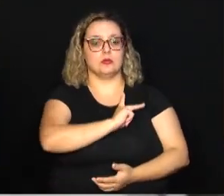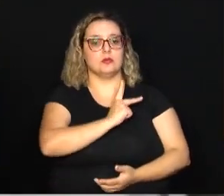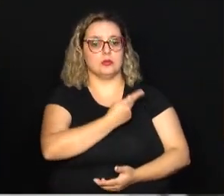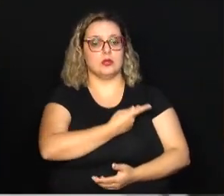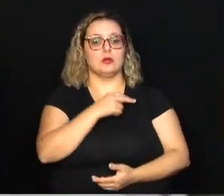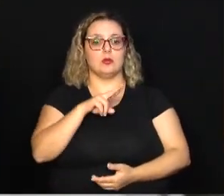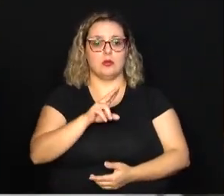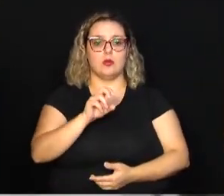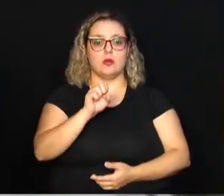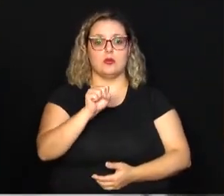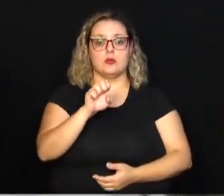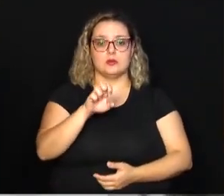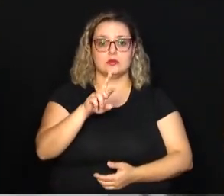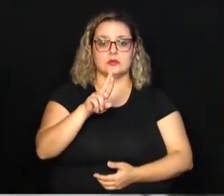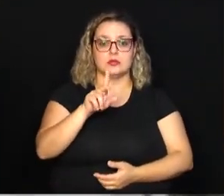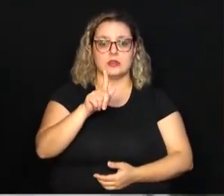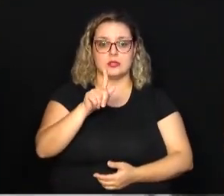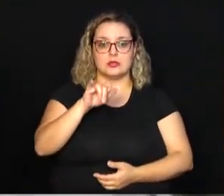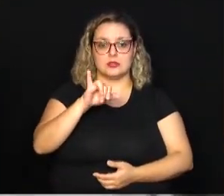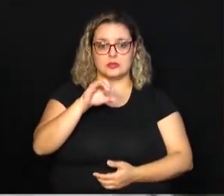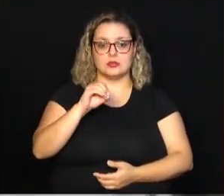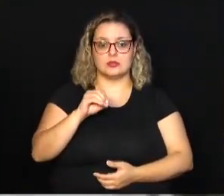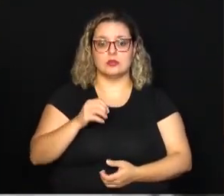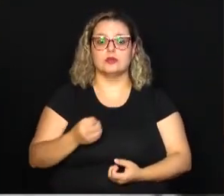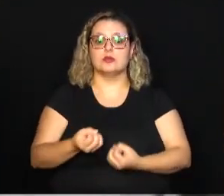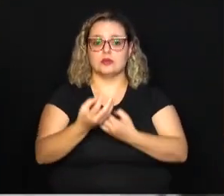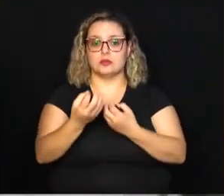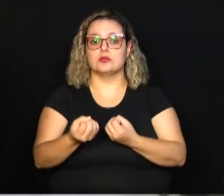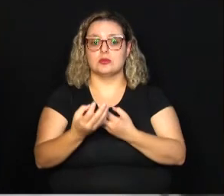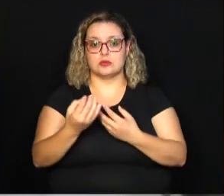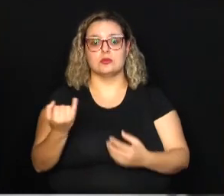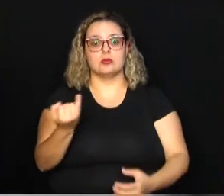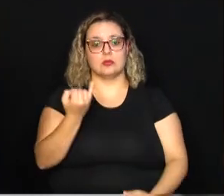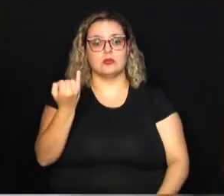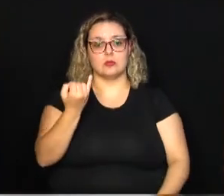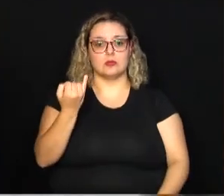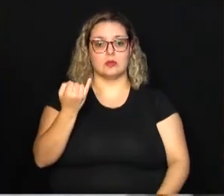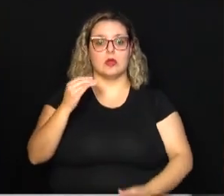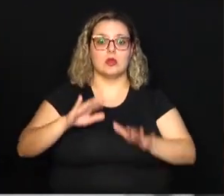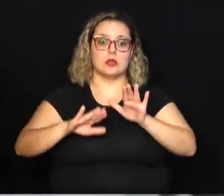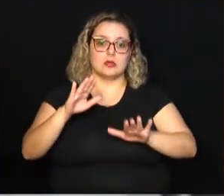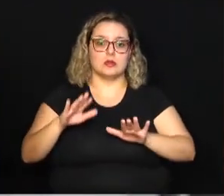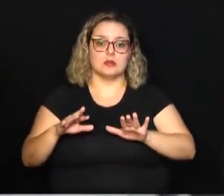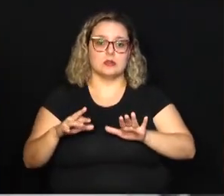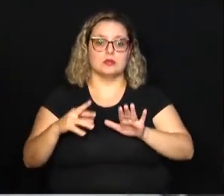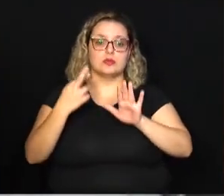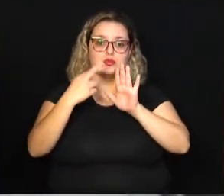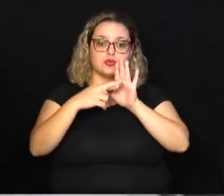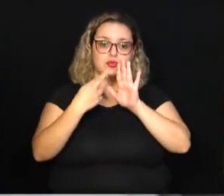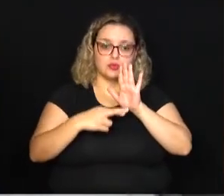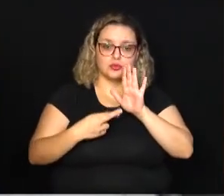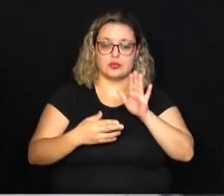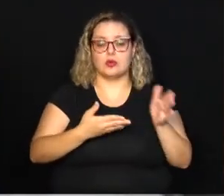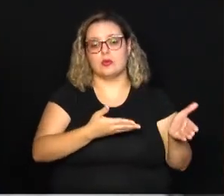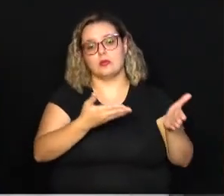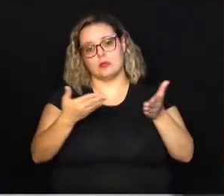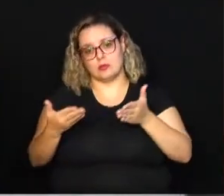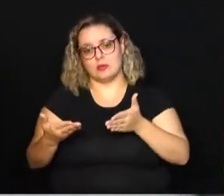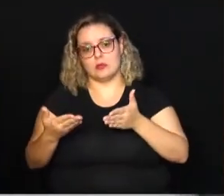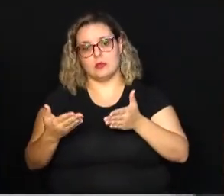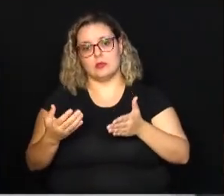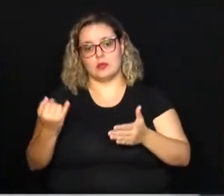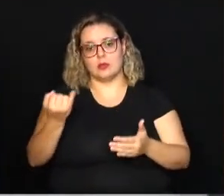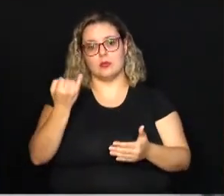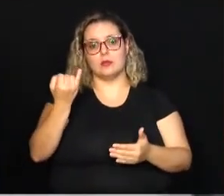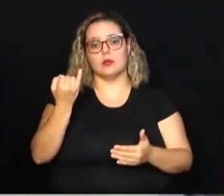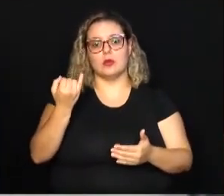puder ir em contato com a Devisa, nos informar essas questões, é importante, talvez um relato para ser apresentado a gente é fundamental,